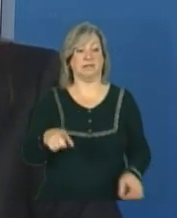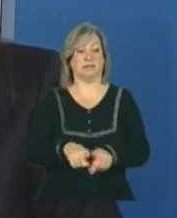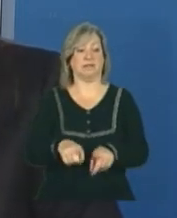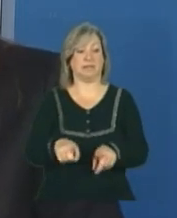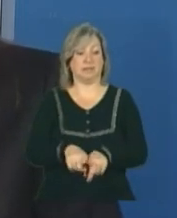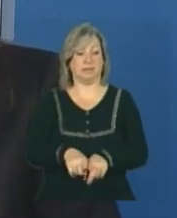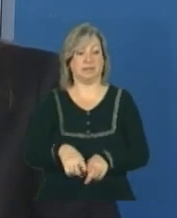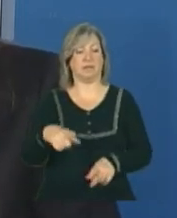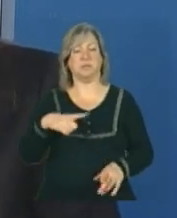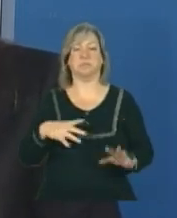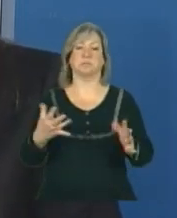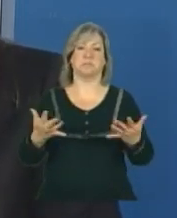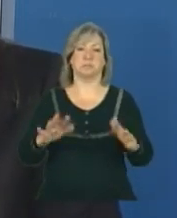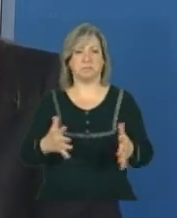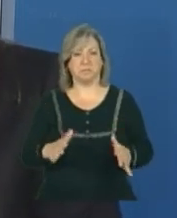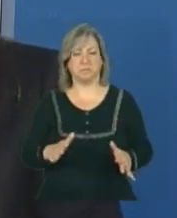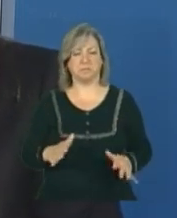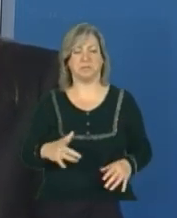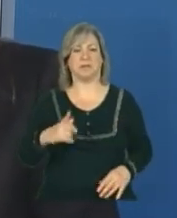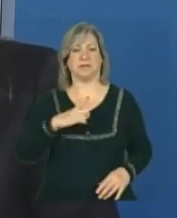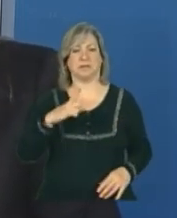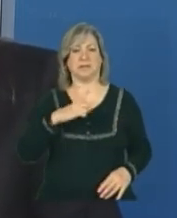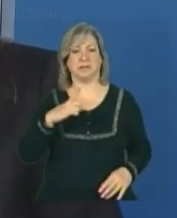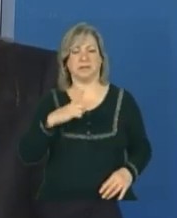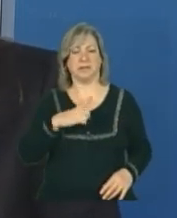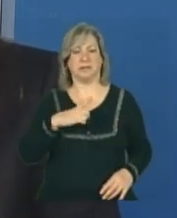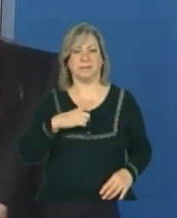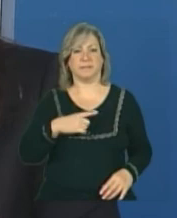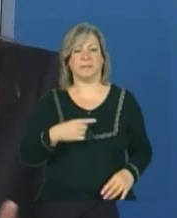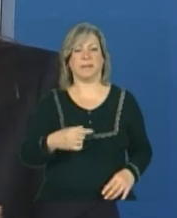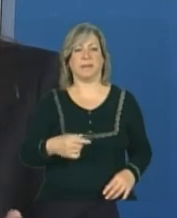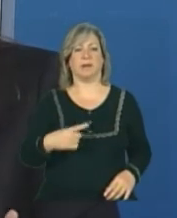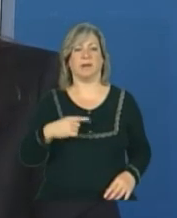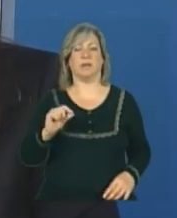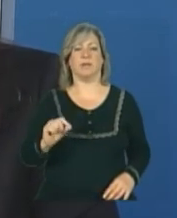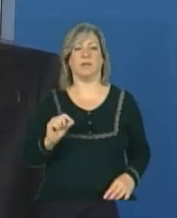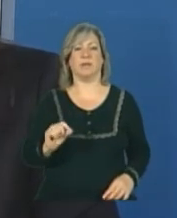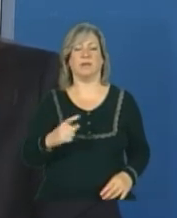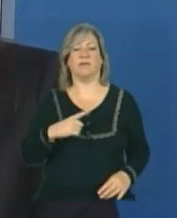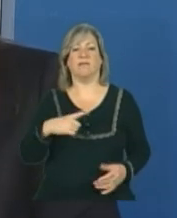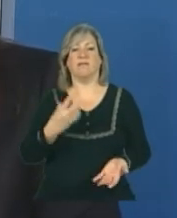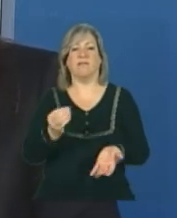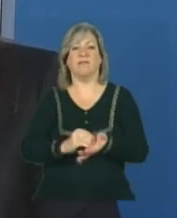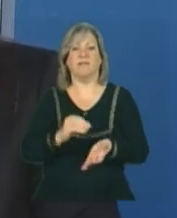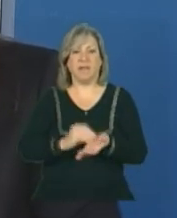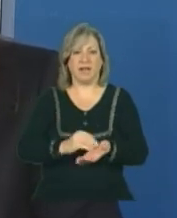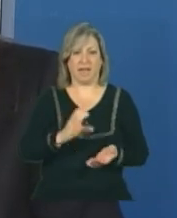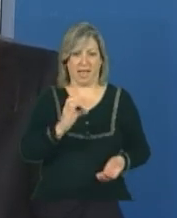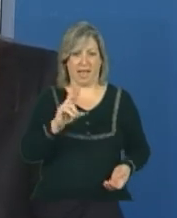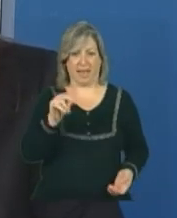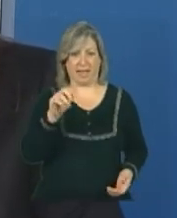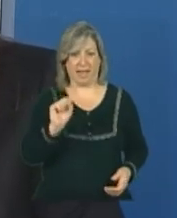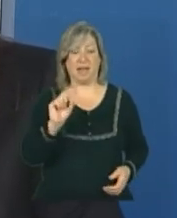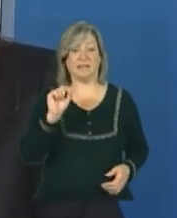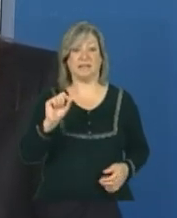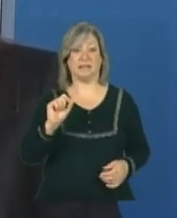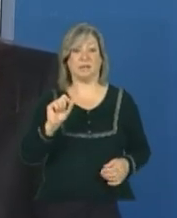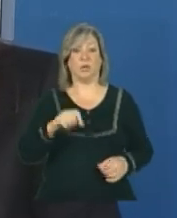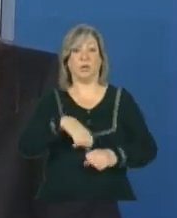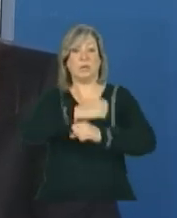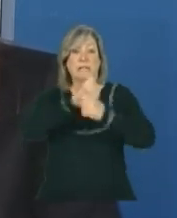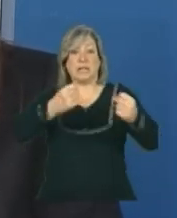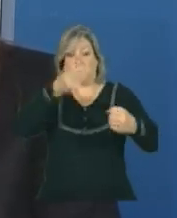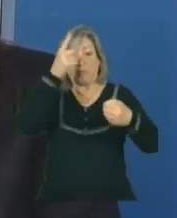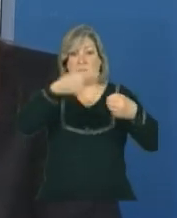temos aí uma estimativa de cerca de um déficit de CRAS nos grandes municípios,